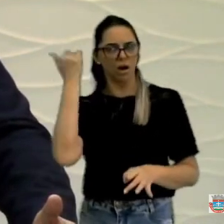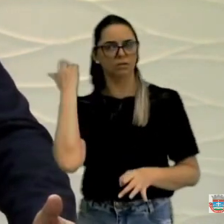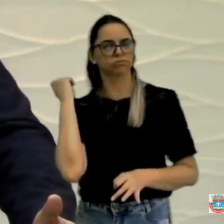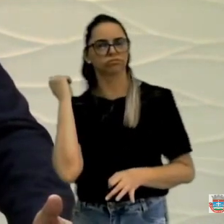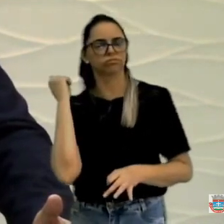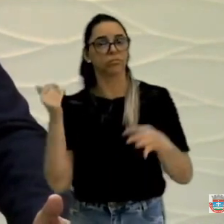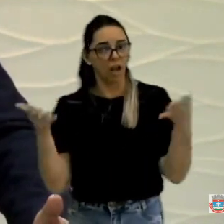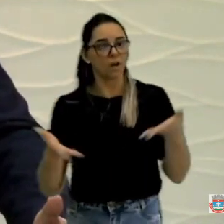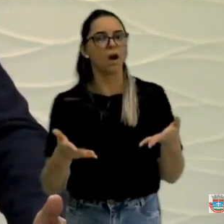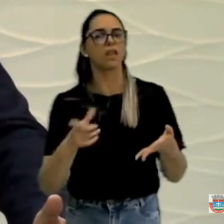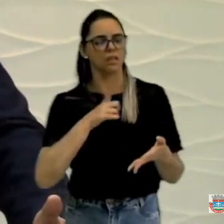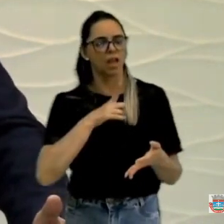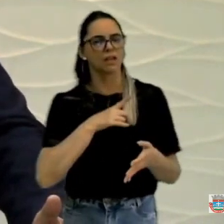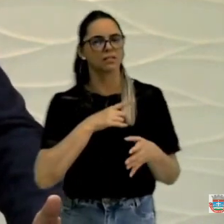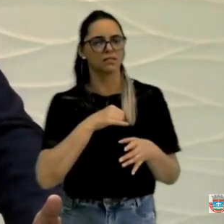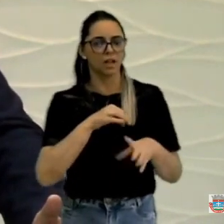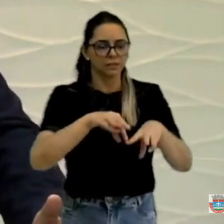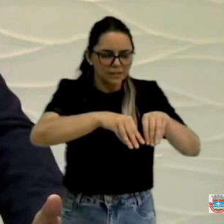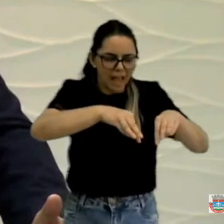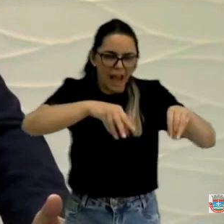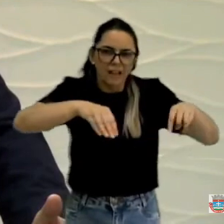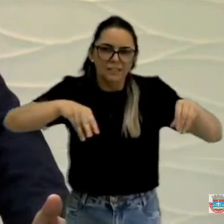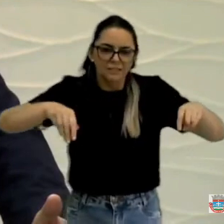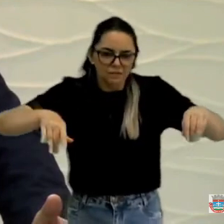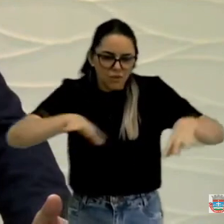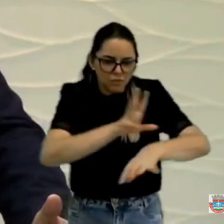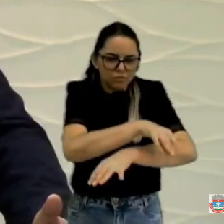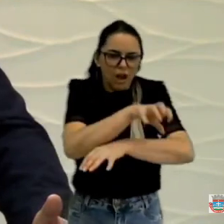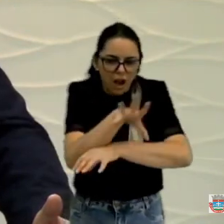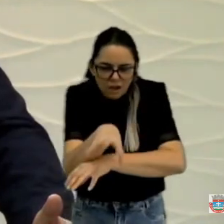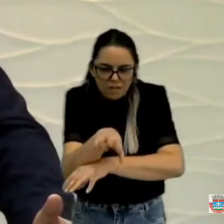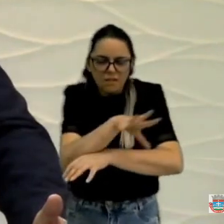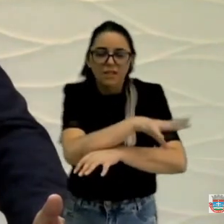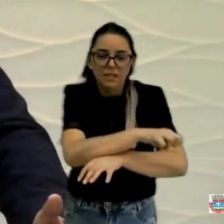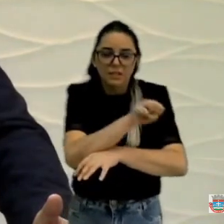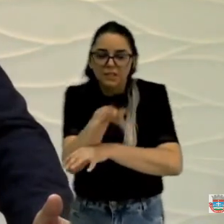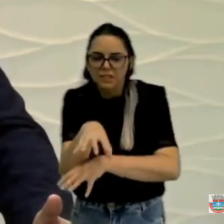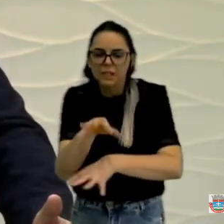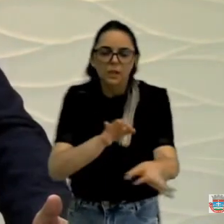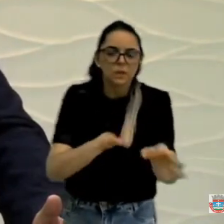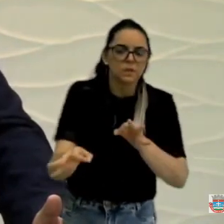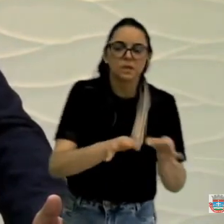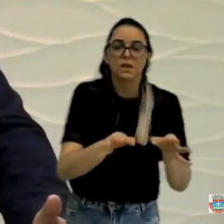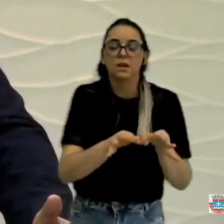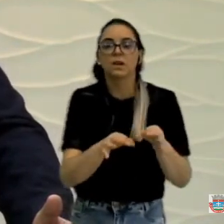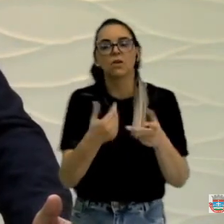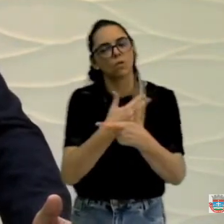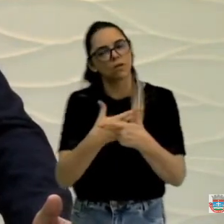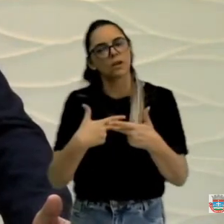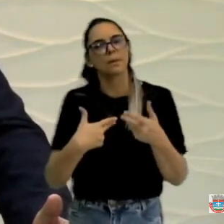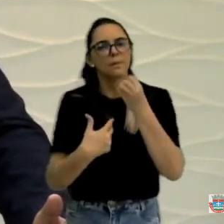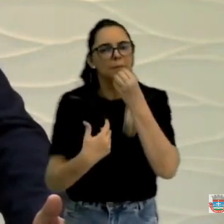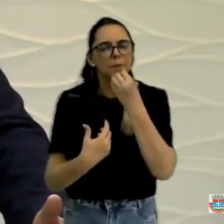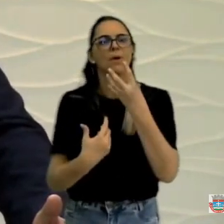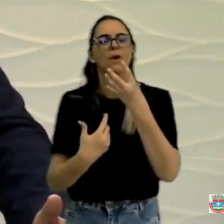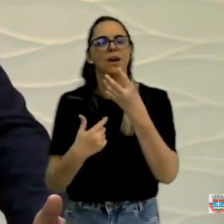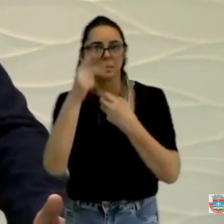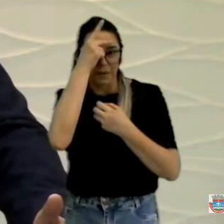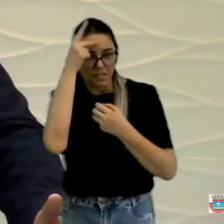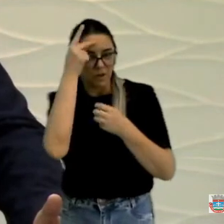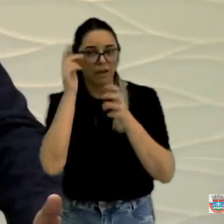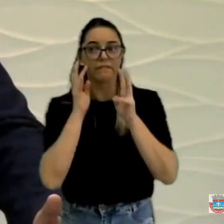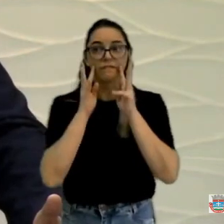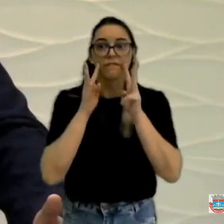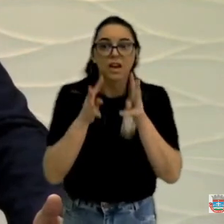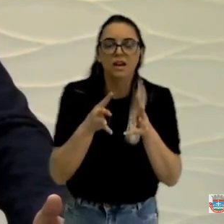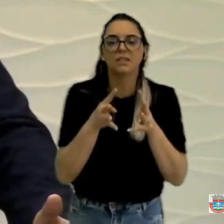tivemos o maior programa de aração de terra já visto na história de São Bento do Una. Então são muitas coisas boas acontecendo e as pessoas estão vendo isso.